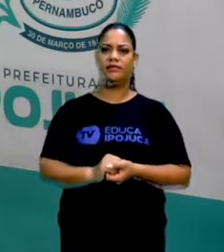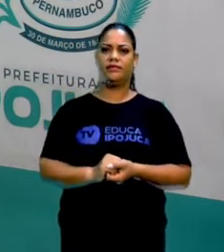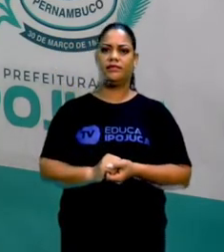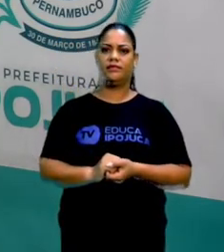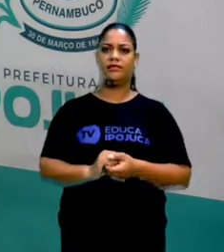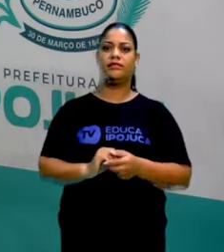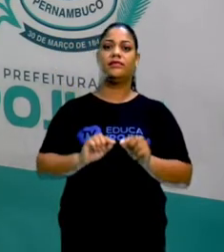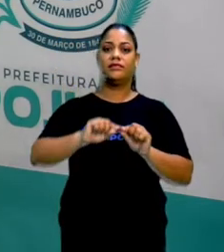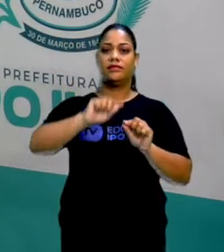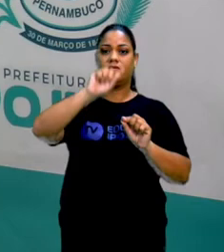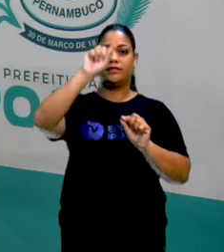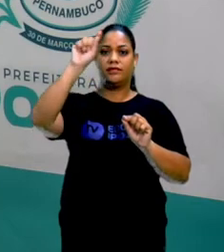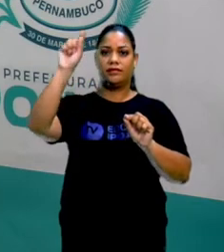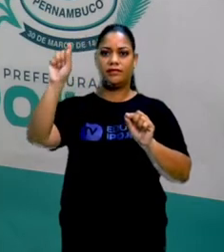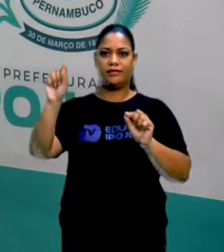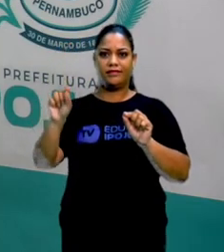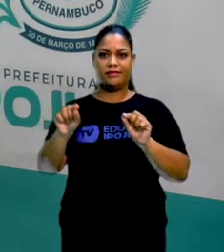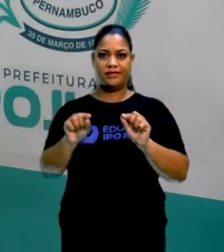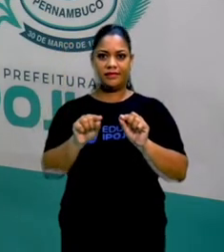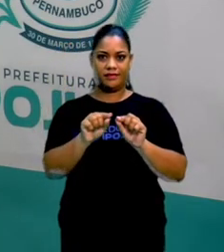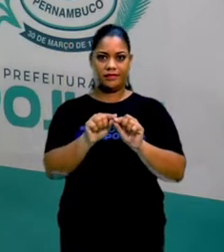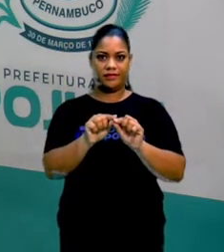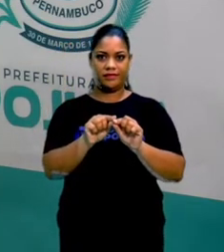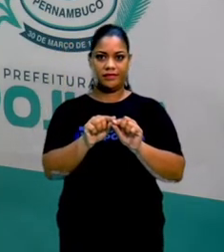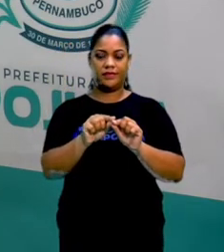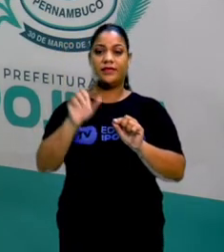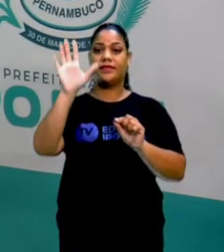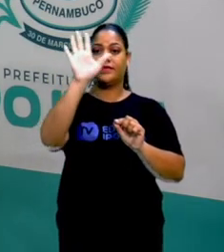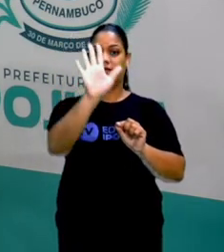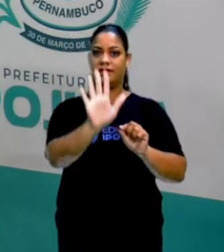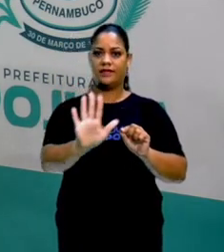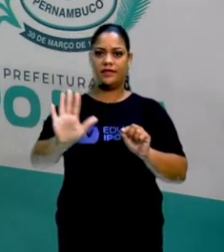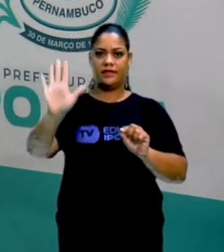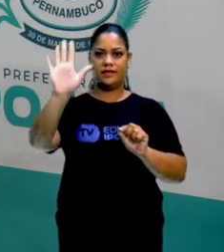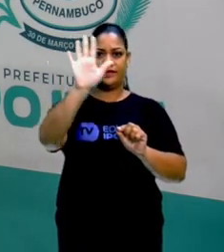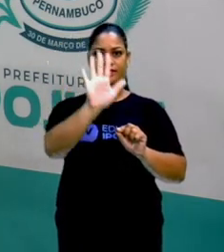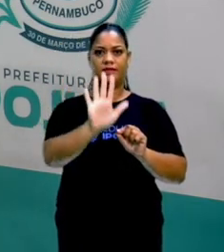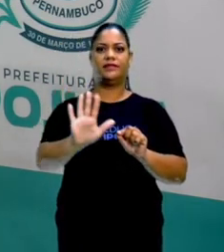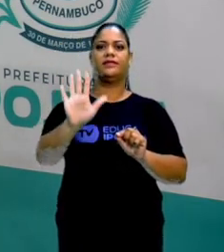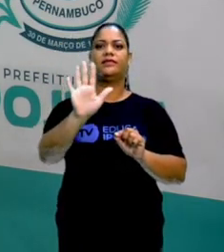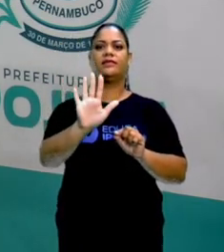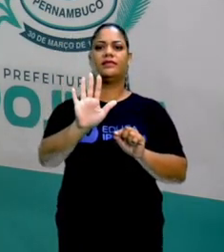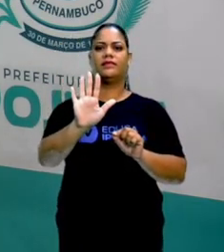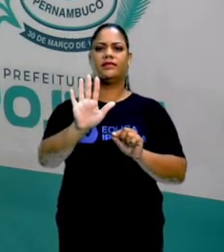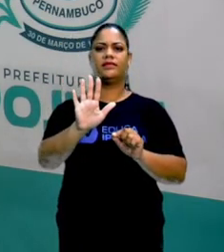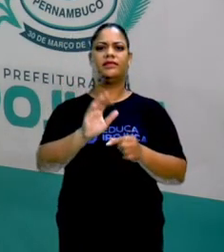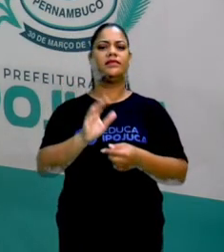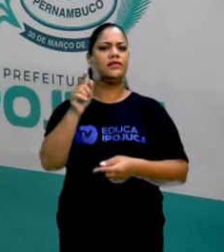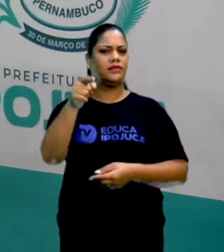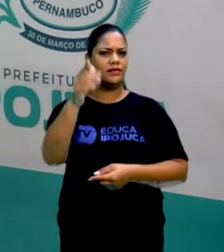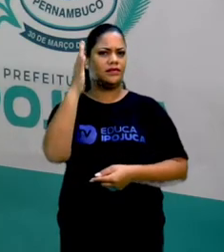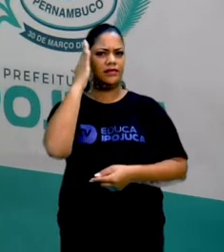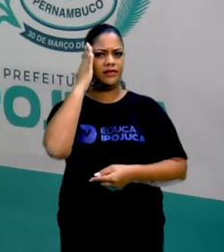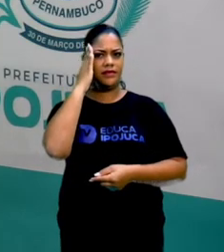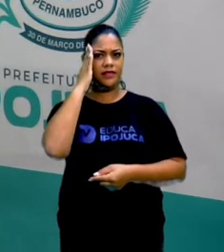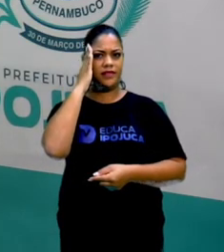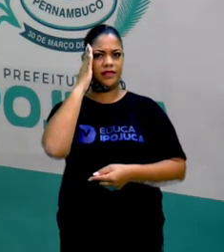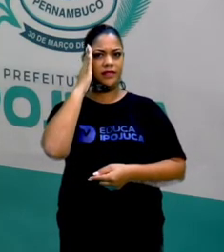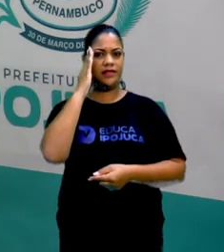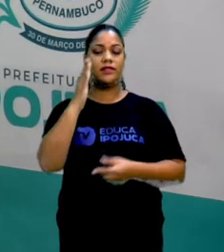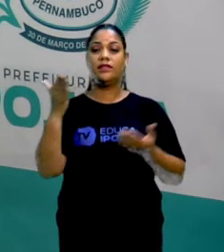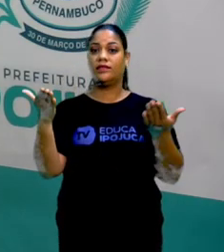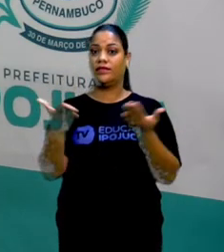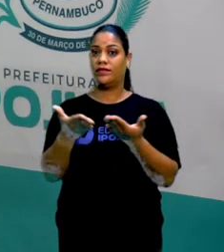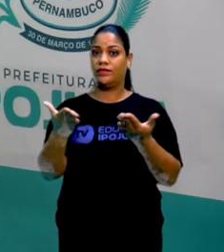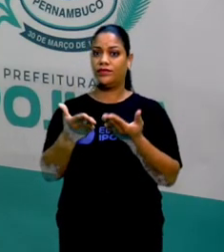todo o contorno daquele círculo? Que o círculo é a parte de dentro da circunferência? Entenderam isso?